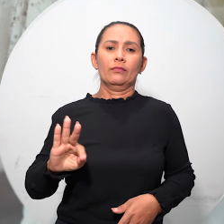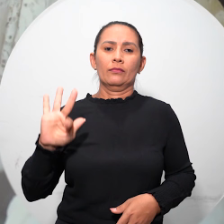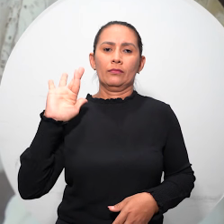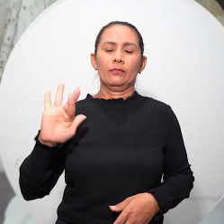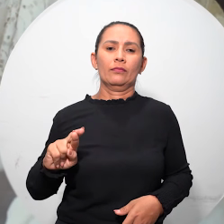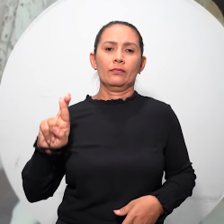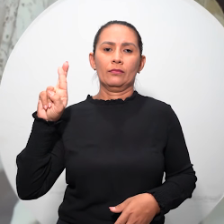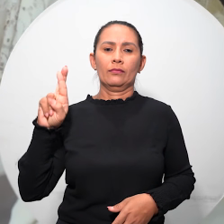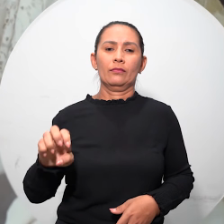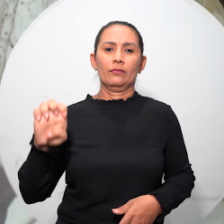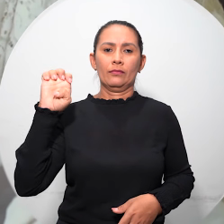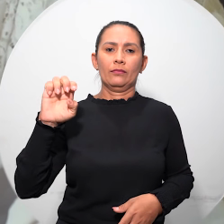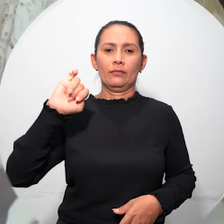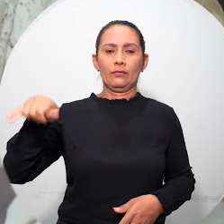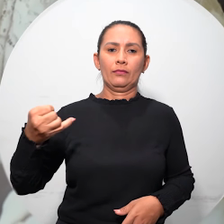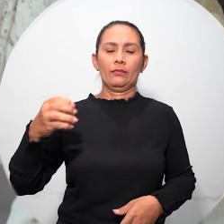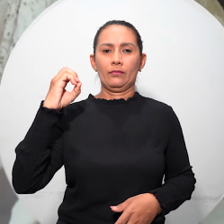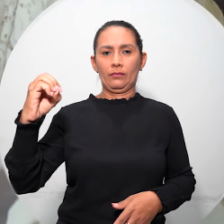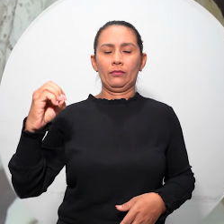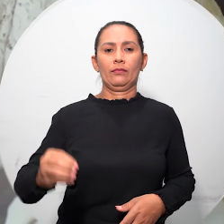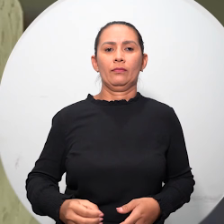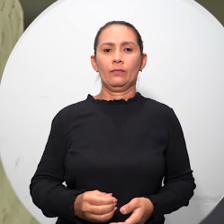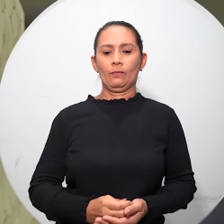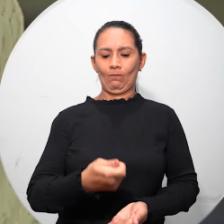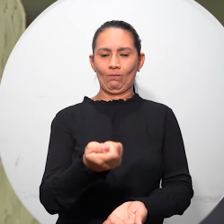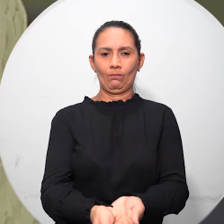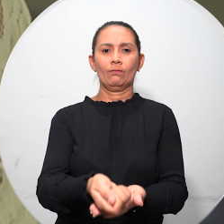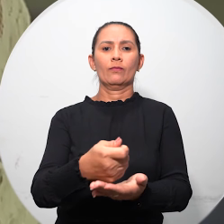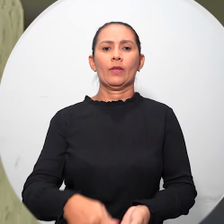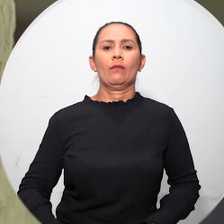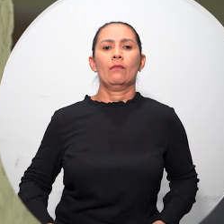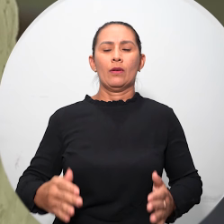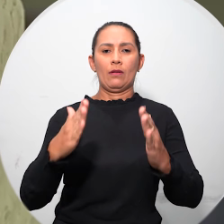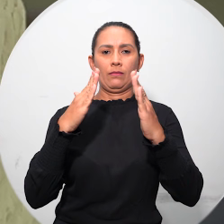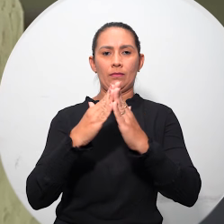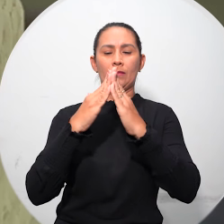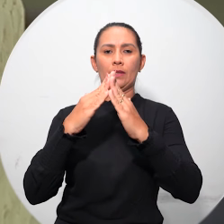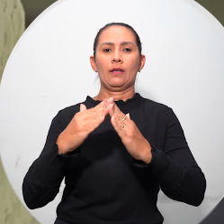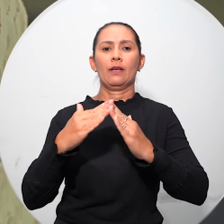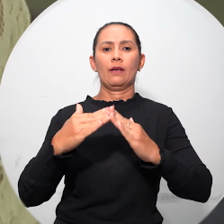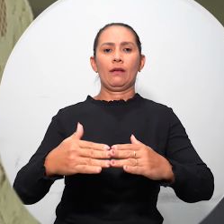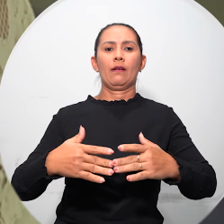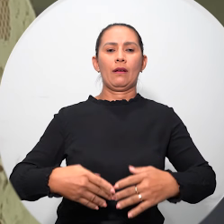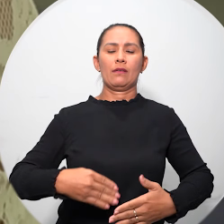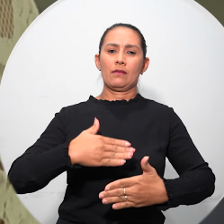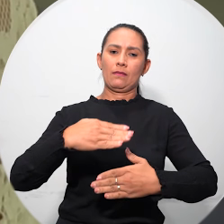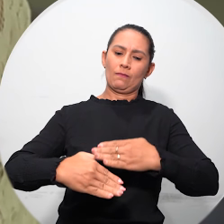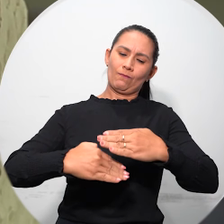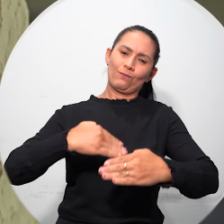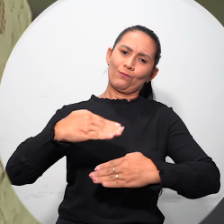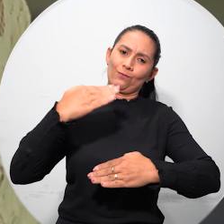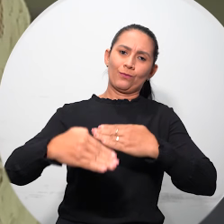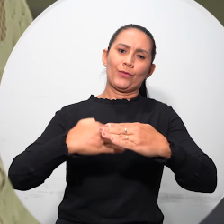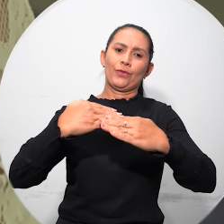casa que não é aquela que nós moramos, uma casa antiga. E a casa ainda é antiga, mas o prédio ele fez todinho. Era o cinema imperial, porque antes